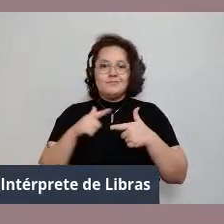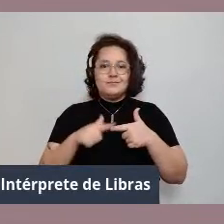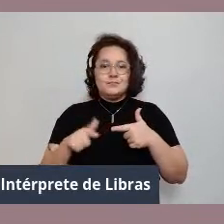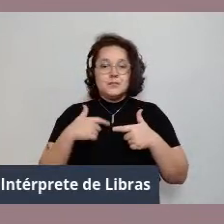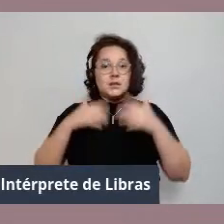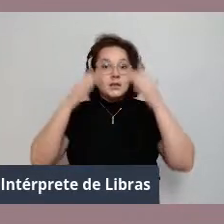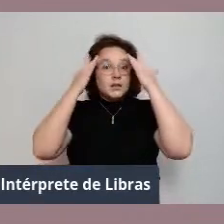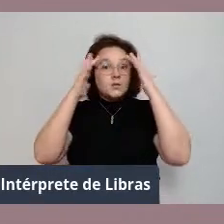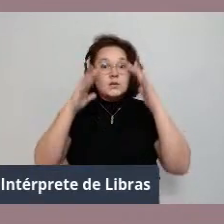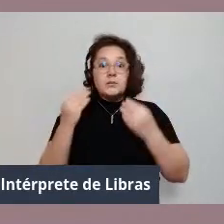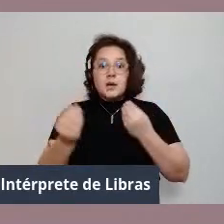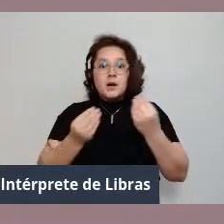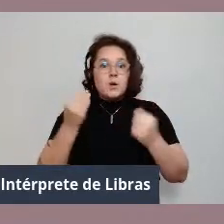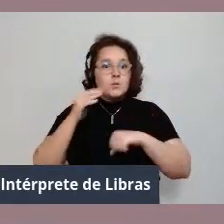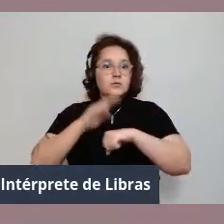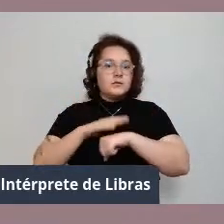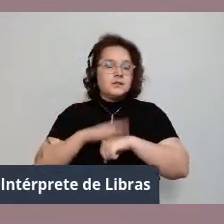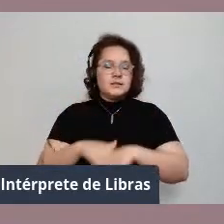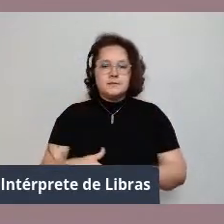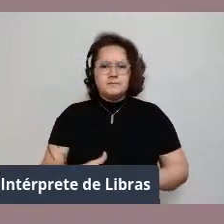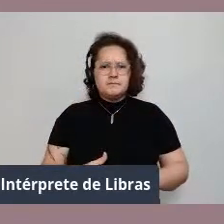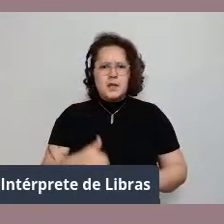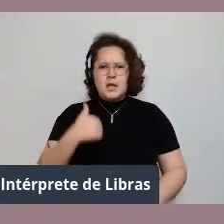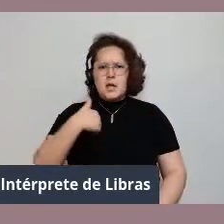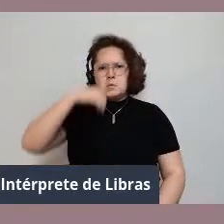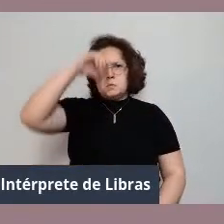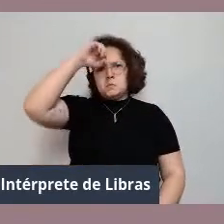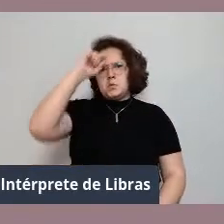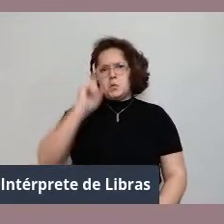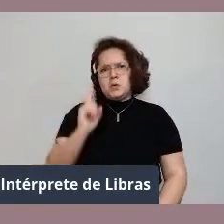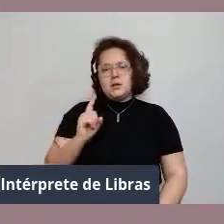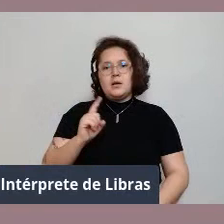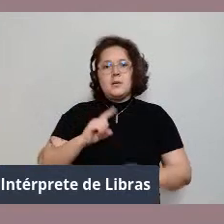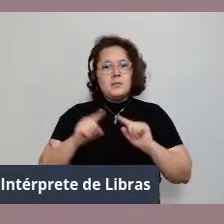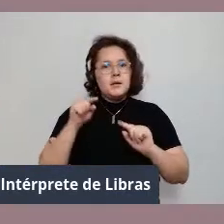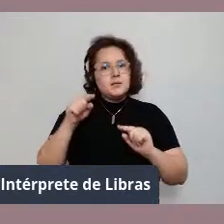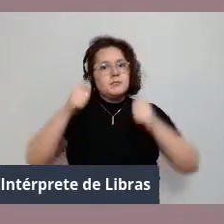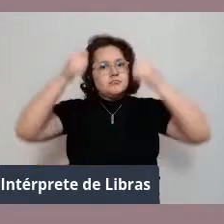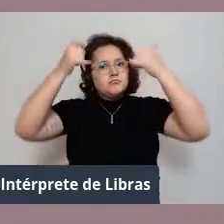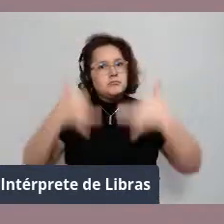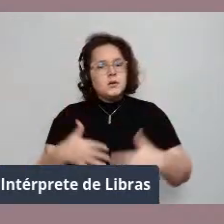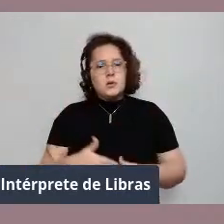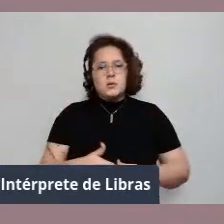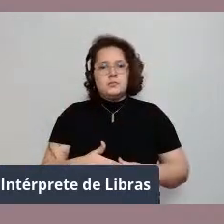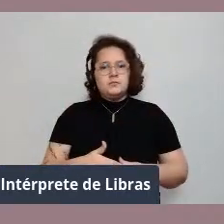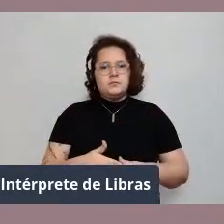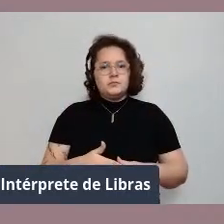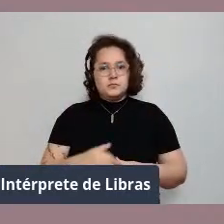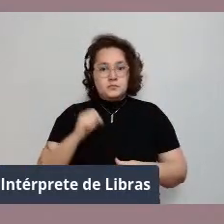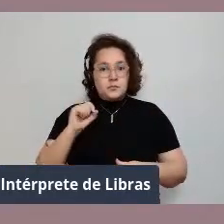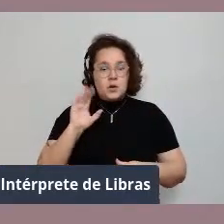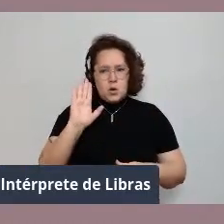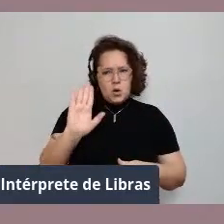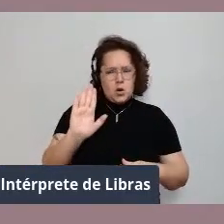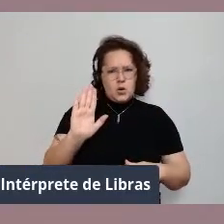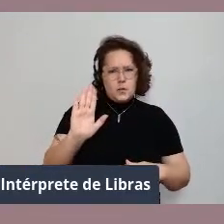ordená-lo. Eu não entendi bem, mas logo ela passou a esmiuçar melhor. Para começo de conversa, ela não sabia